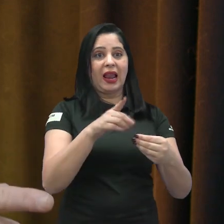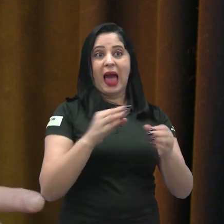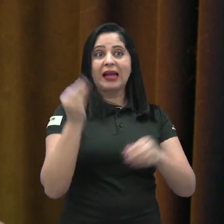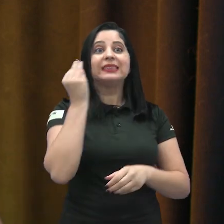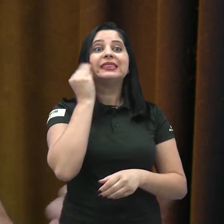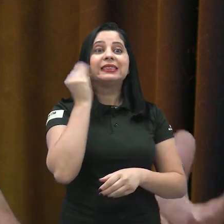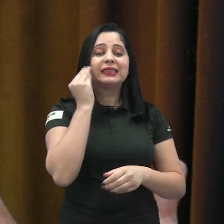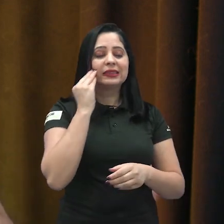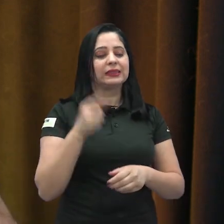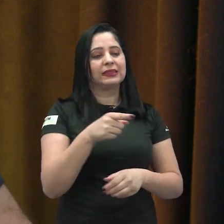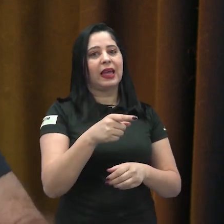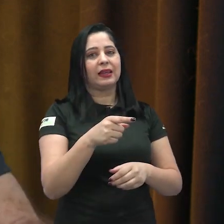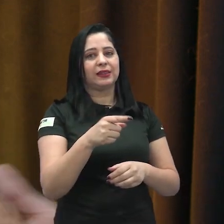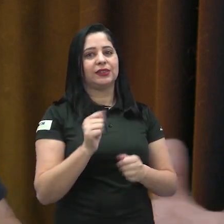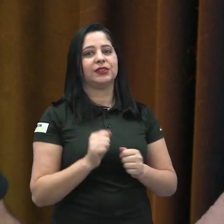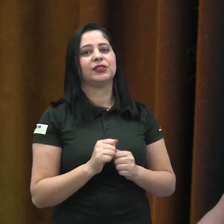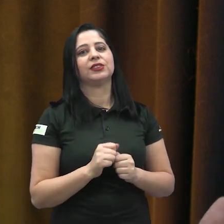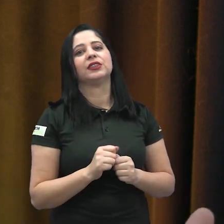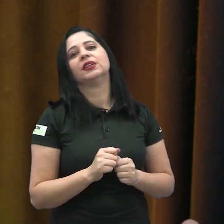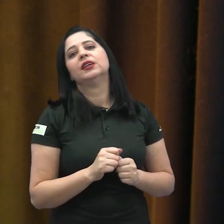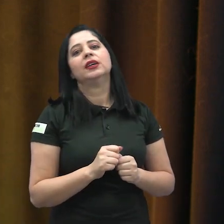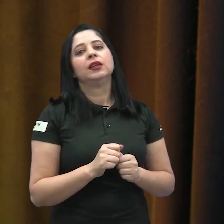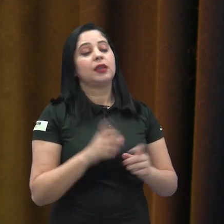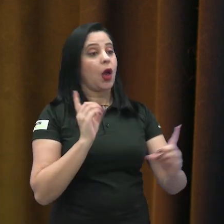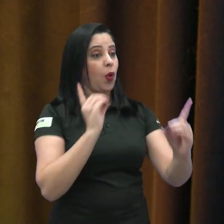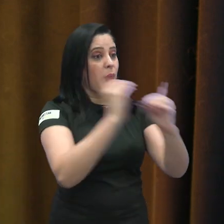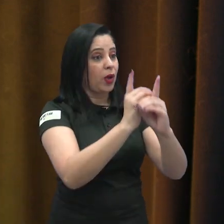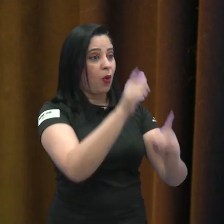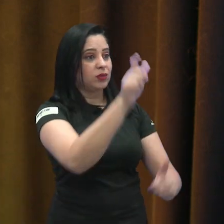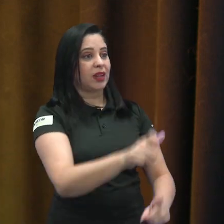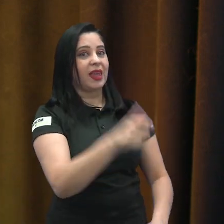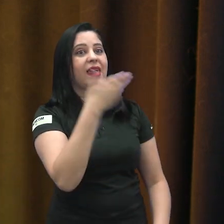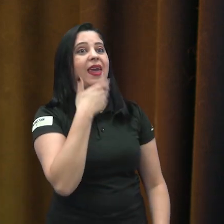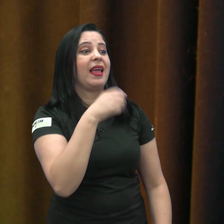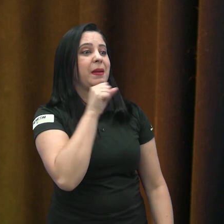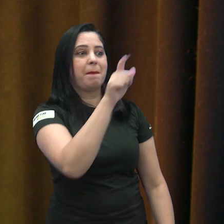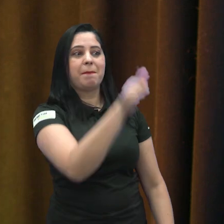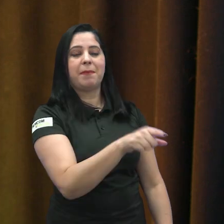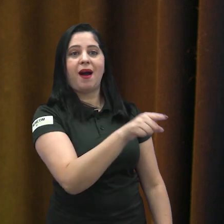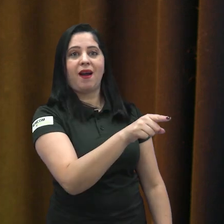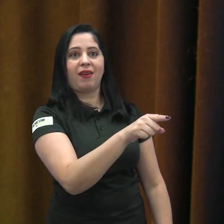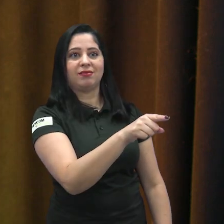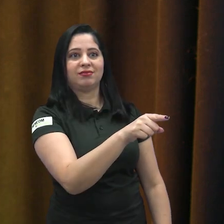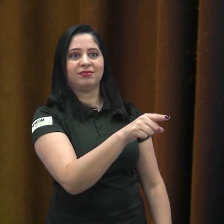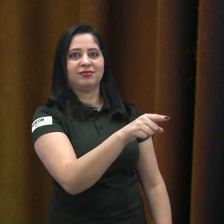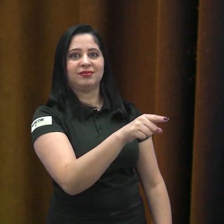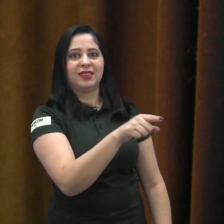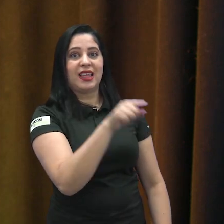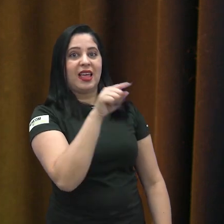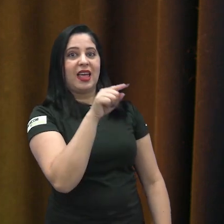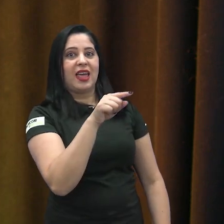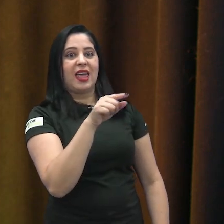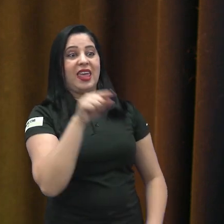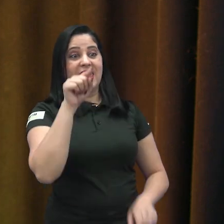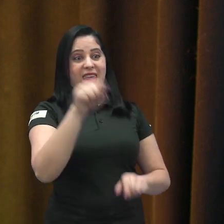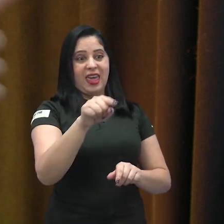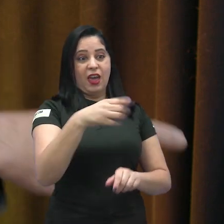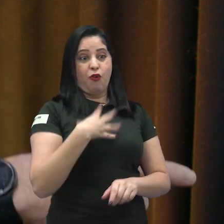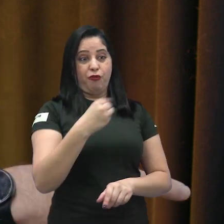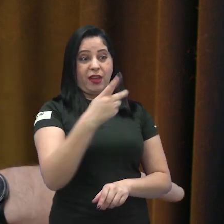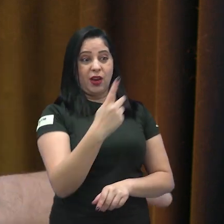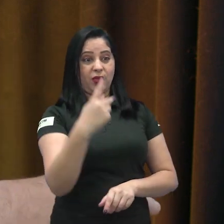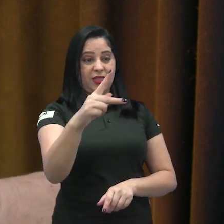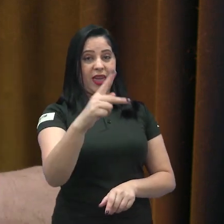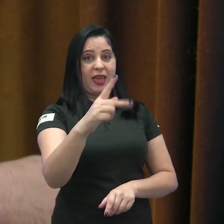Cidadão, dessas seletivas que qualquer um pode fazer. E eu encontrei um pai que foi lá assistir. E o pai do Eduardo, que